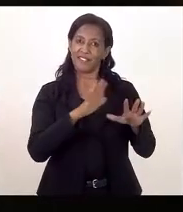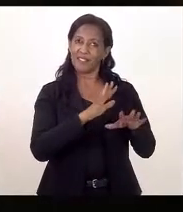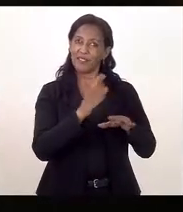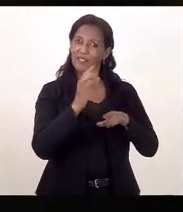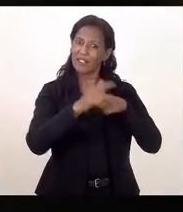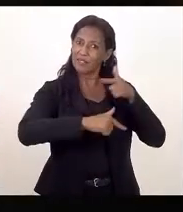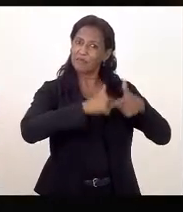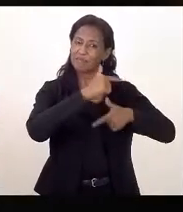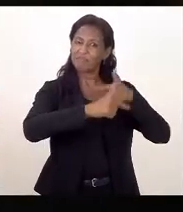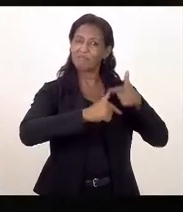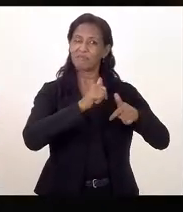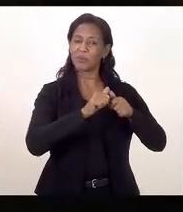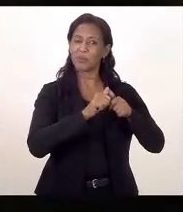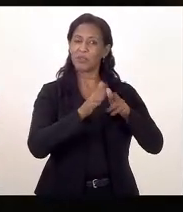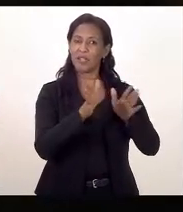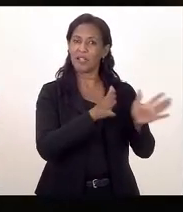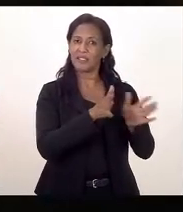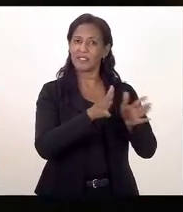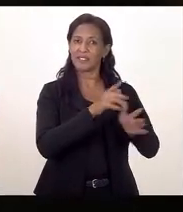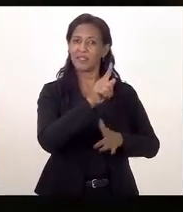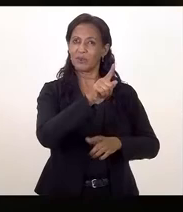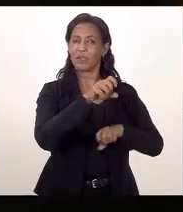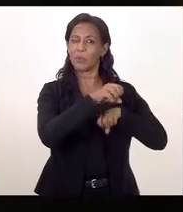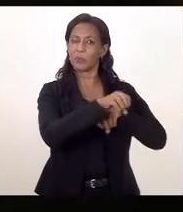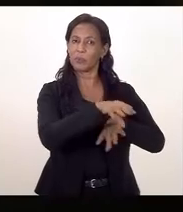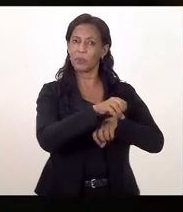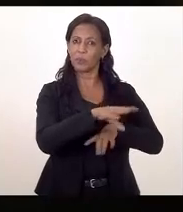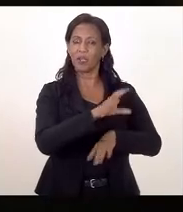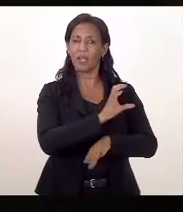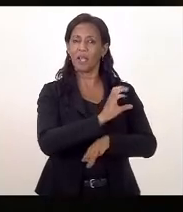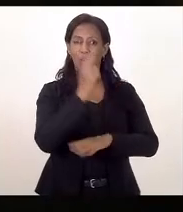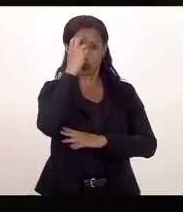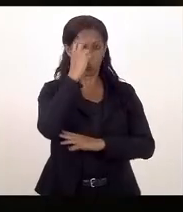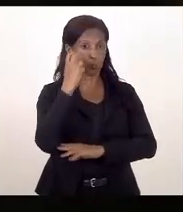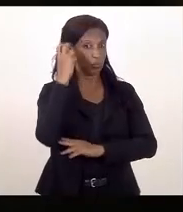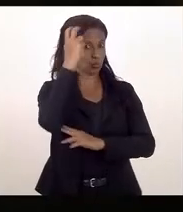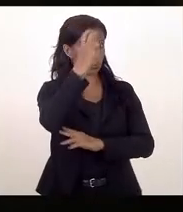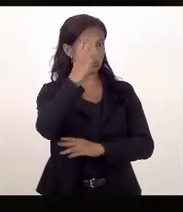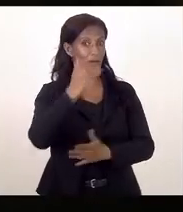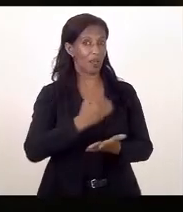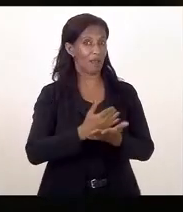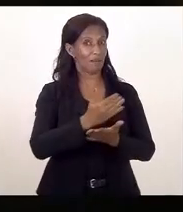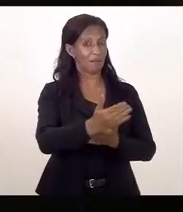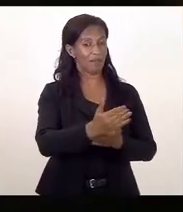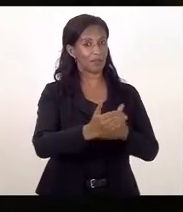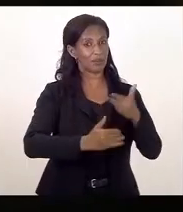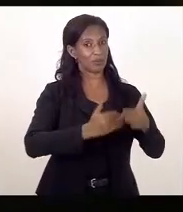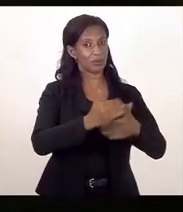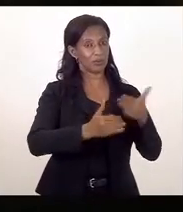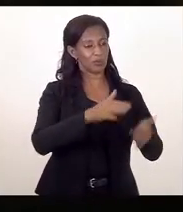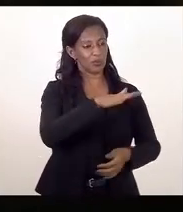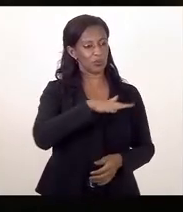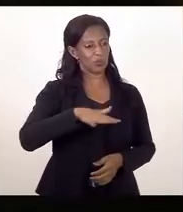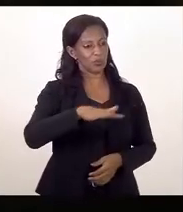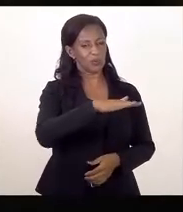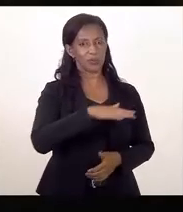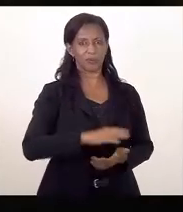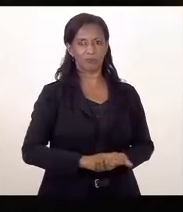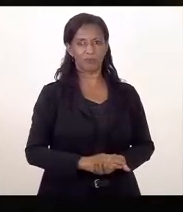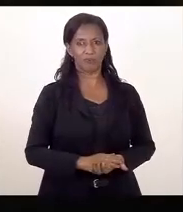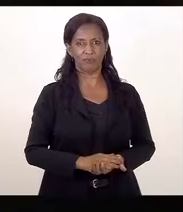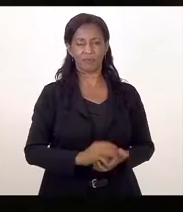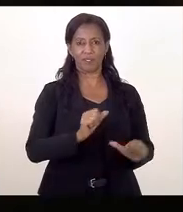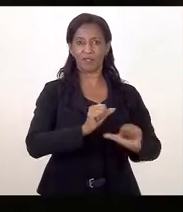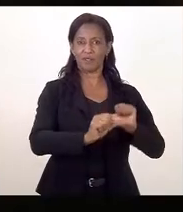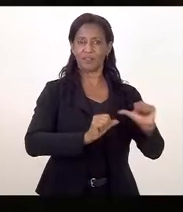todo um processo também de acesso à educação, à cultura, a partir da mobilização do território, a partir da